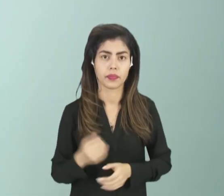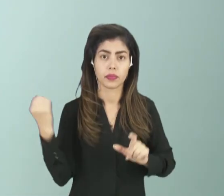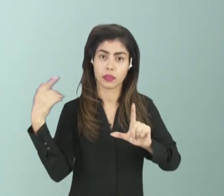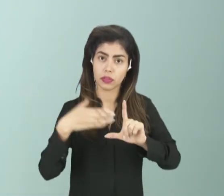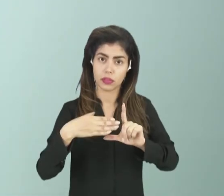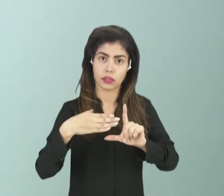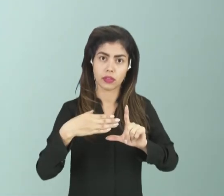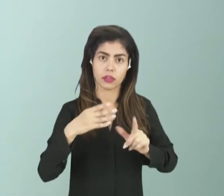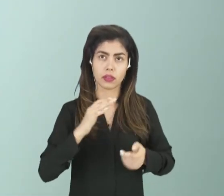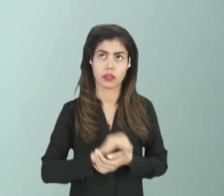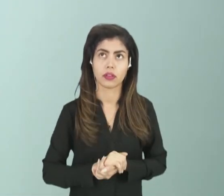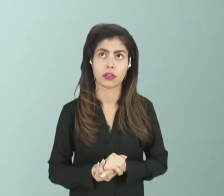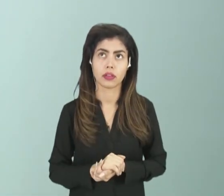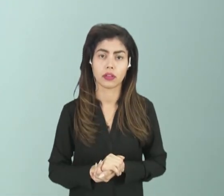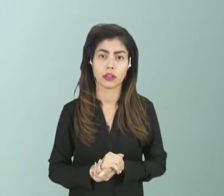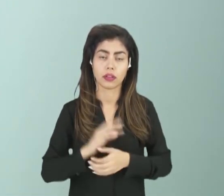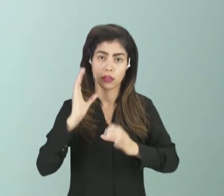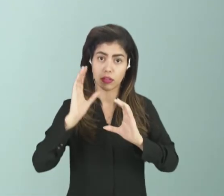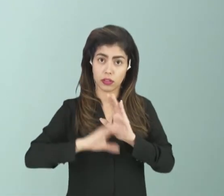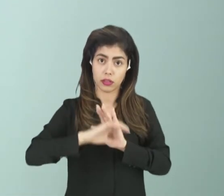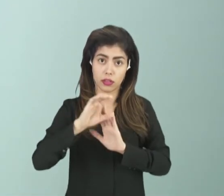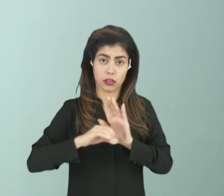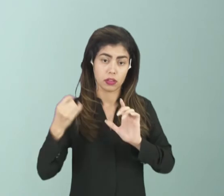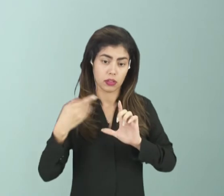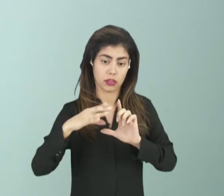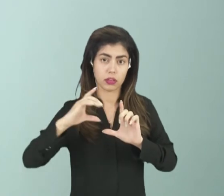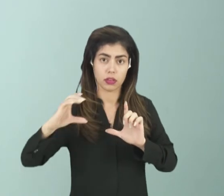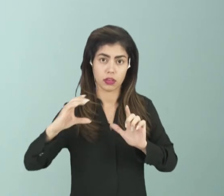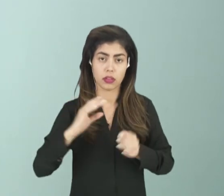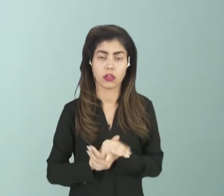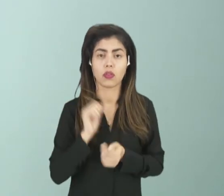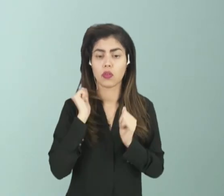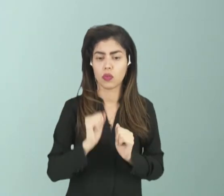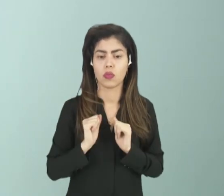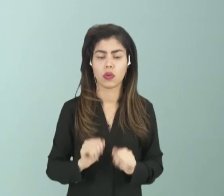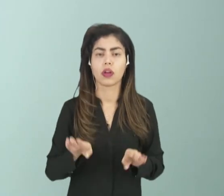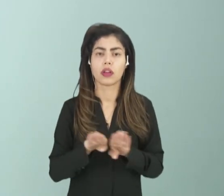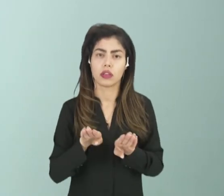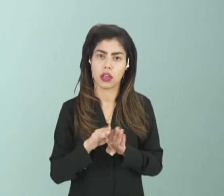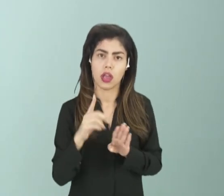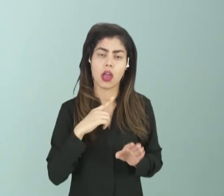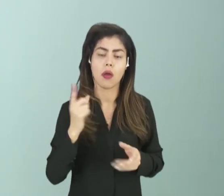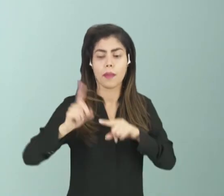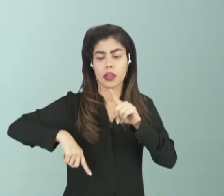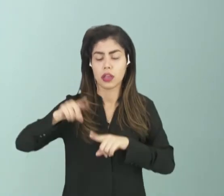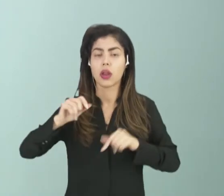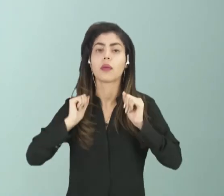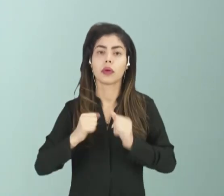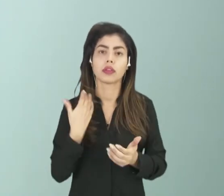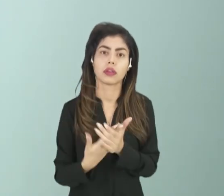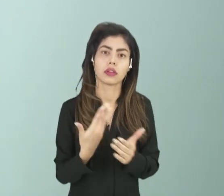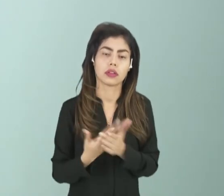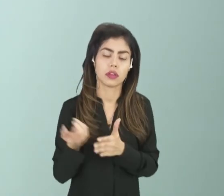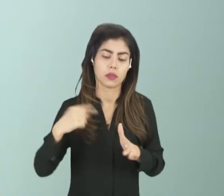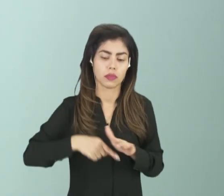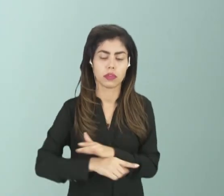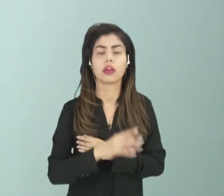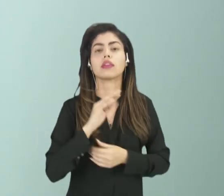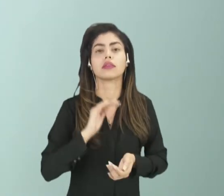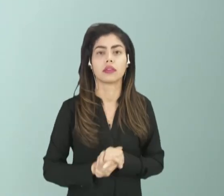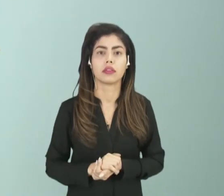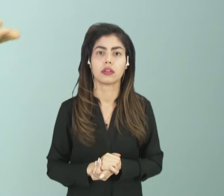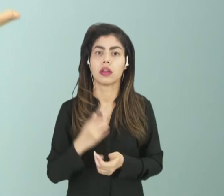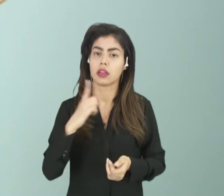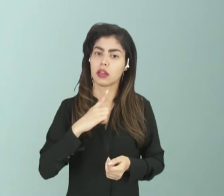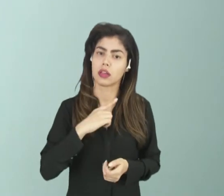o nosso conteúdo na plataforma Eduque, onde você tem acesso a esse material e pode estudar com maior profundidade,